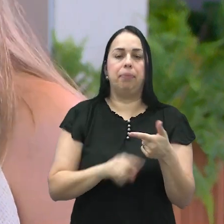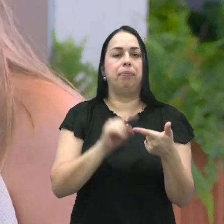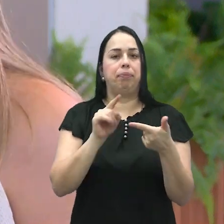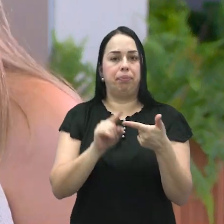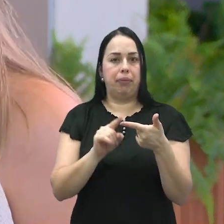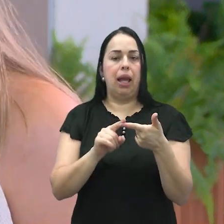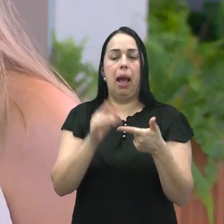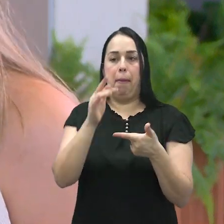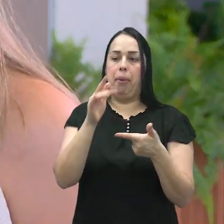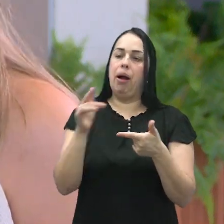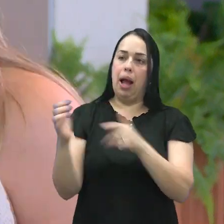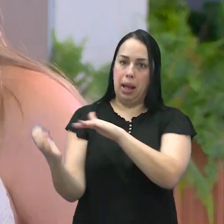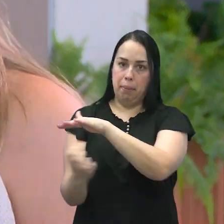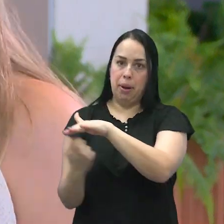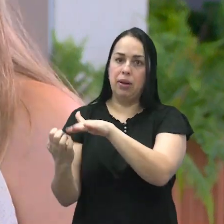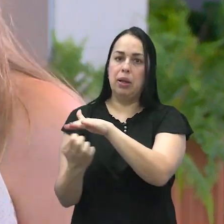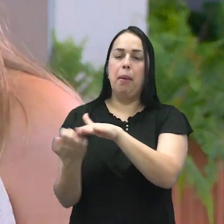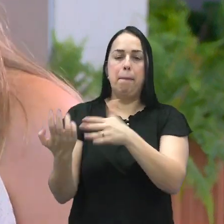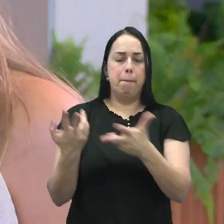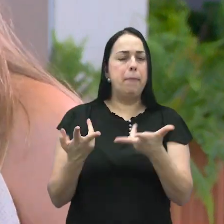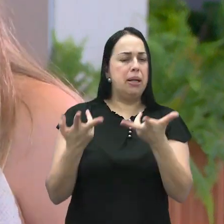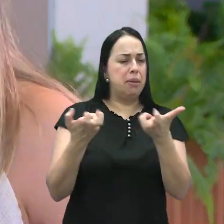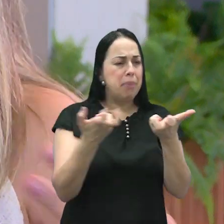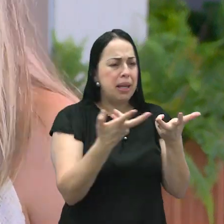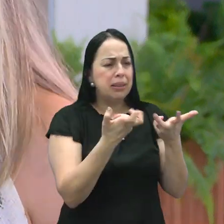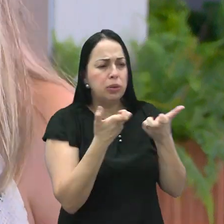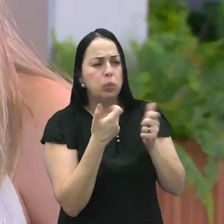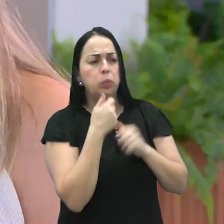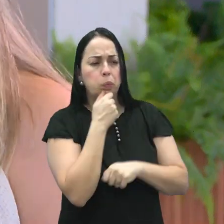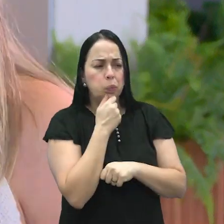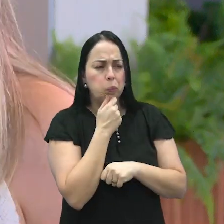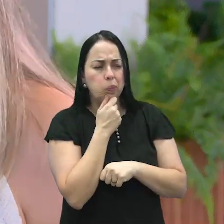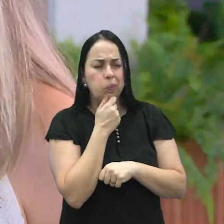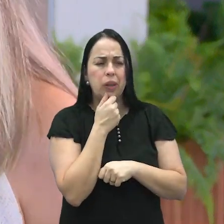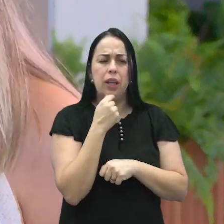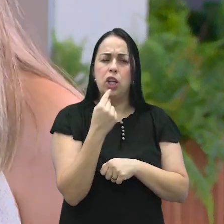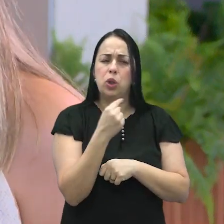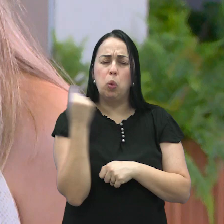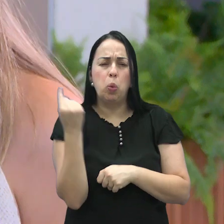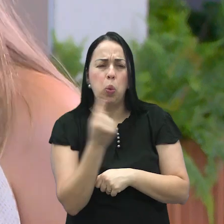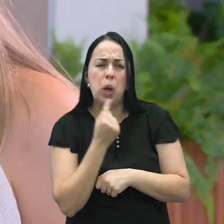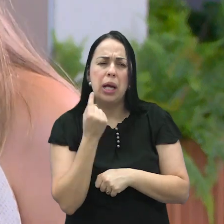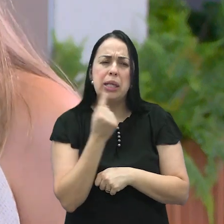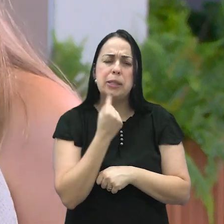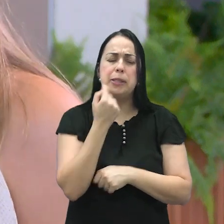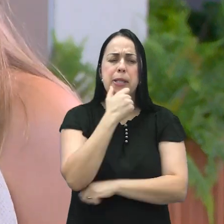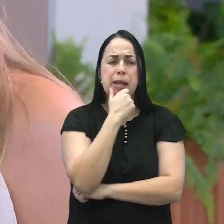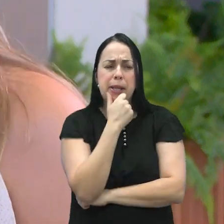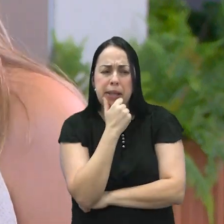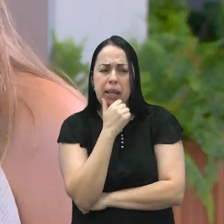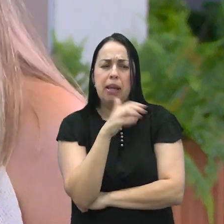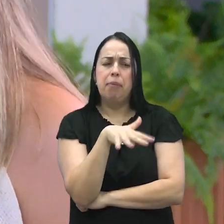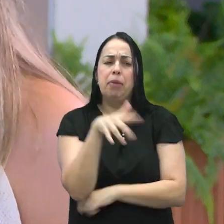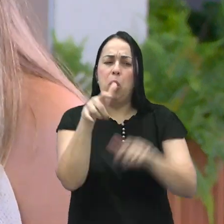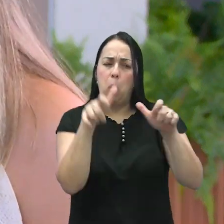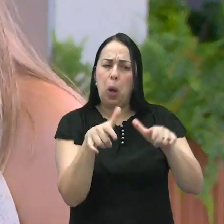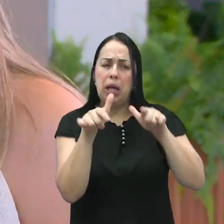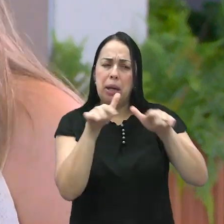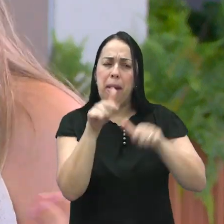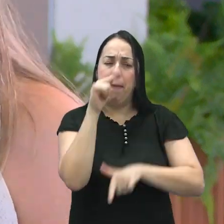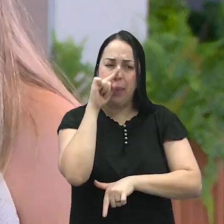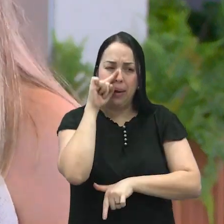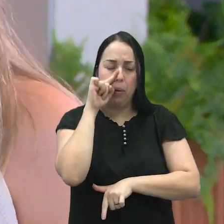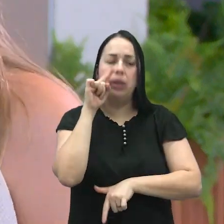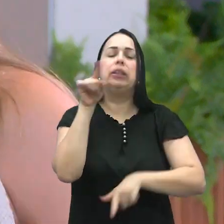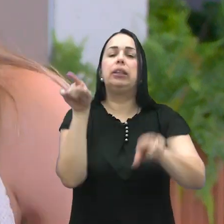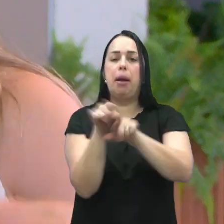de insalubridade é a mesma coisa, né? A empresa, observando todas as ações, não consegue anular esse risco, ele